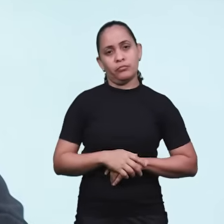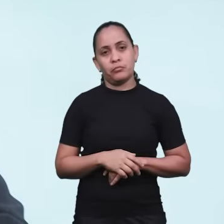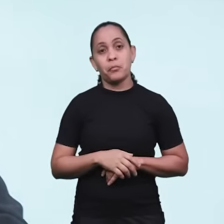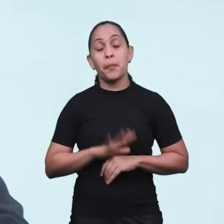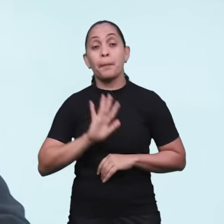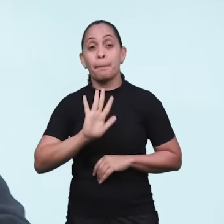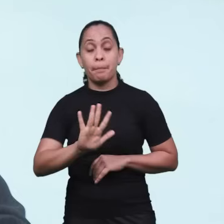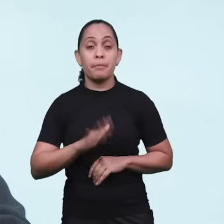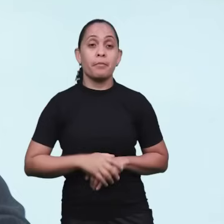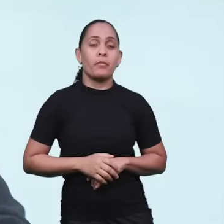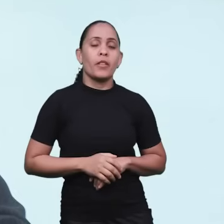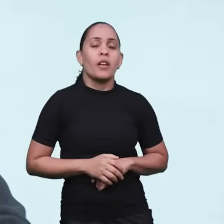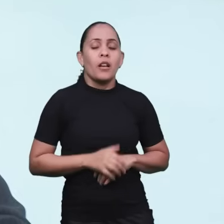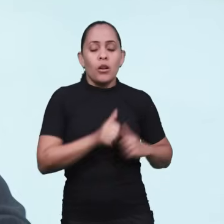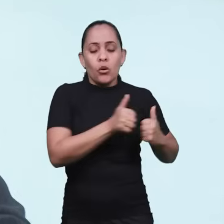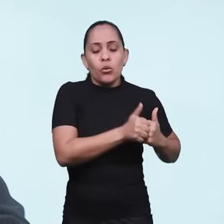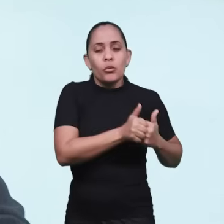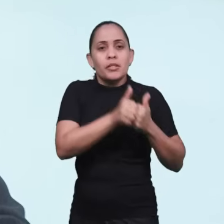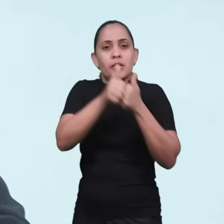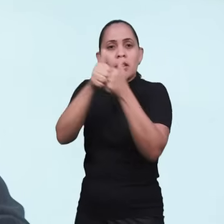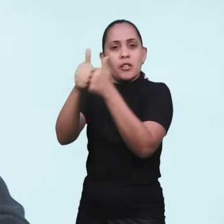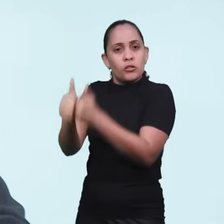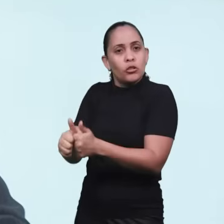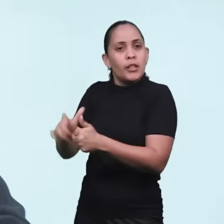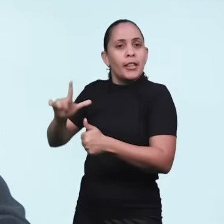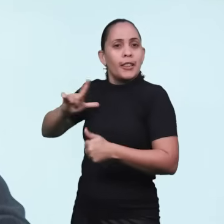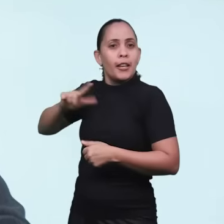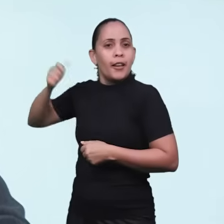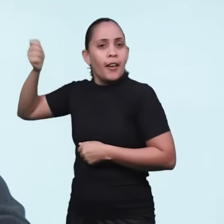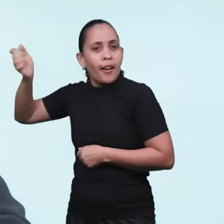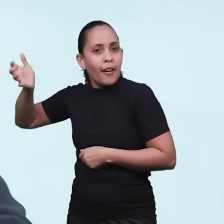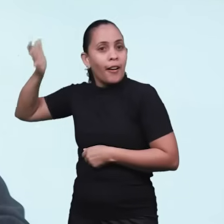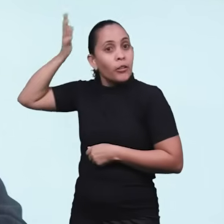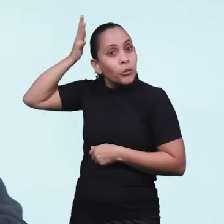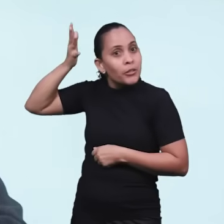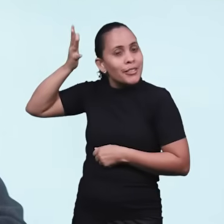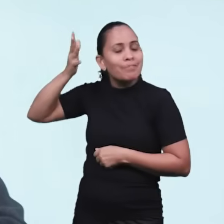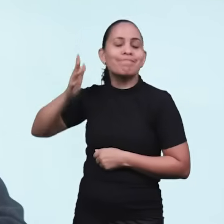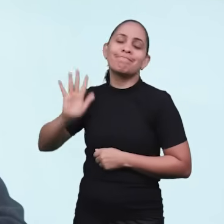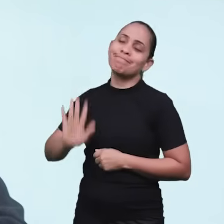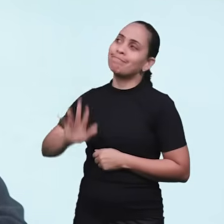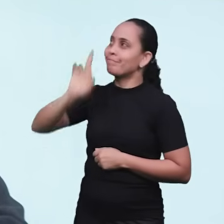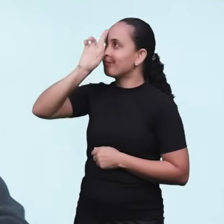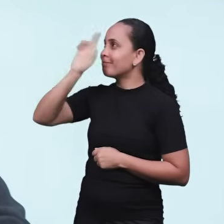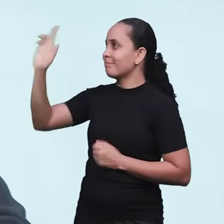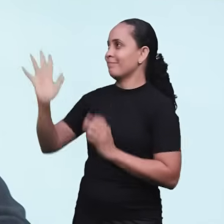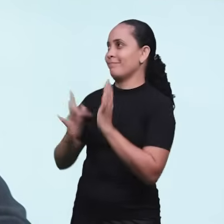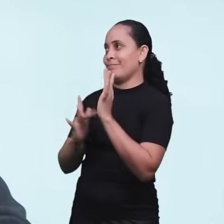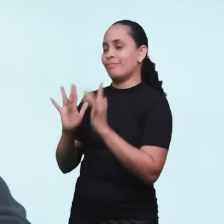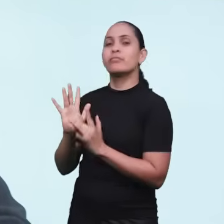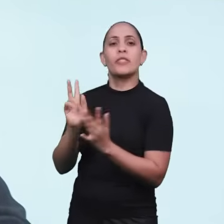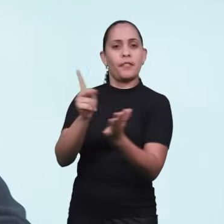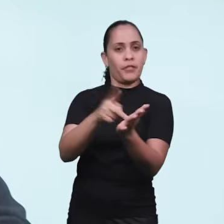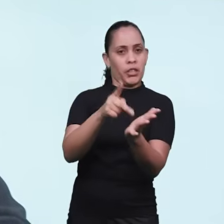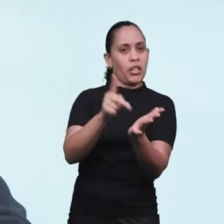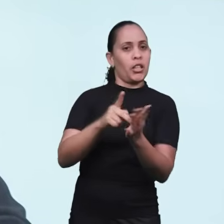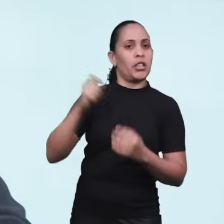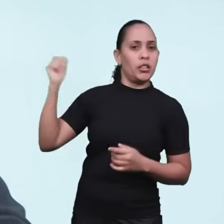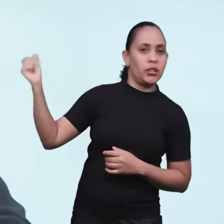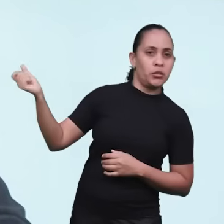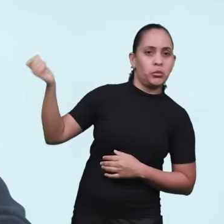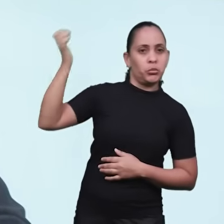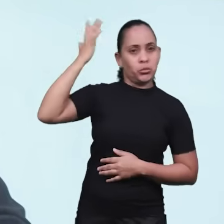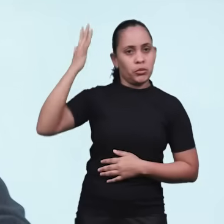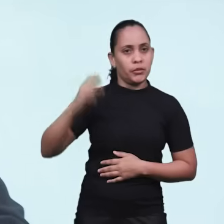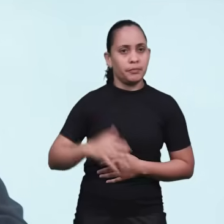8,12. Então perceba que ele diz que seus seguidores recebem a luz. Então o Senhor Jesus é